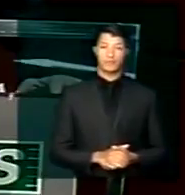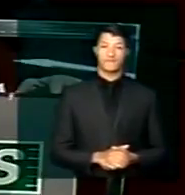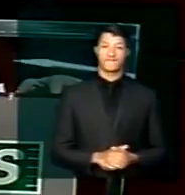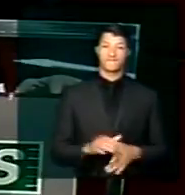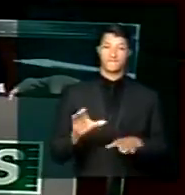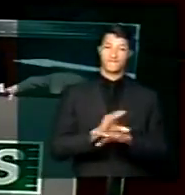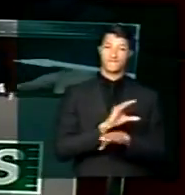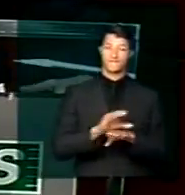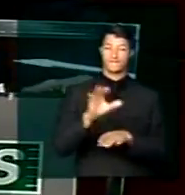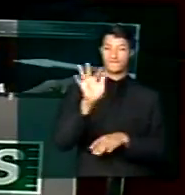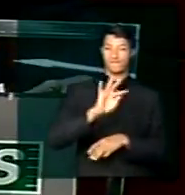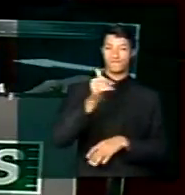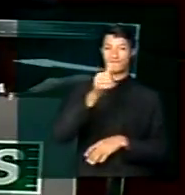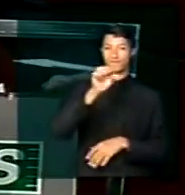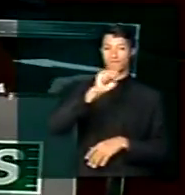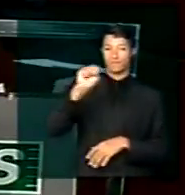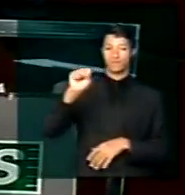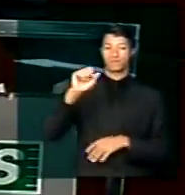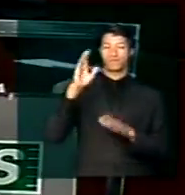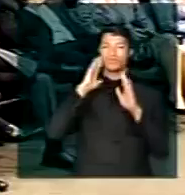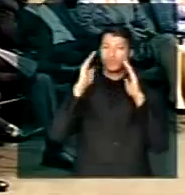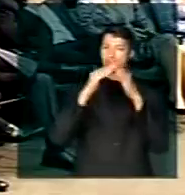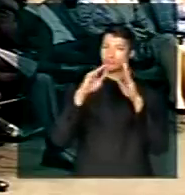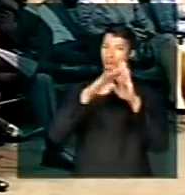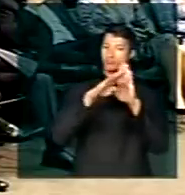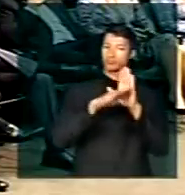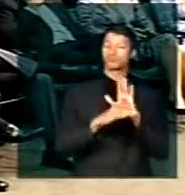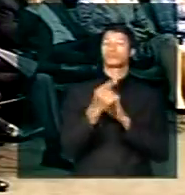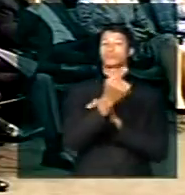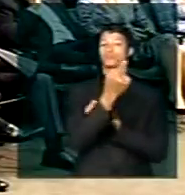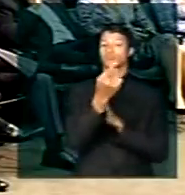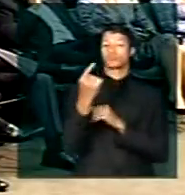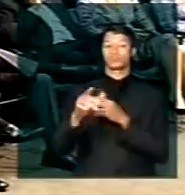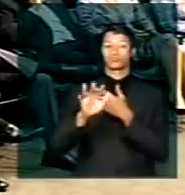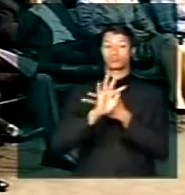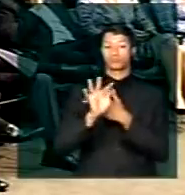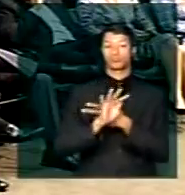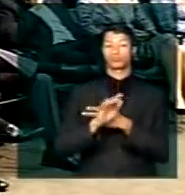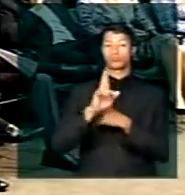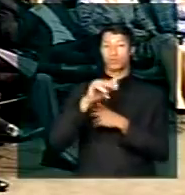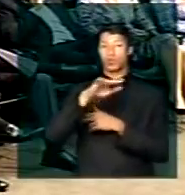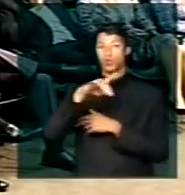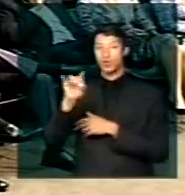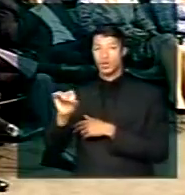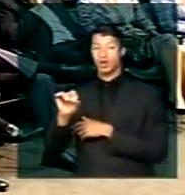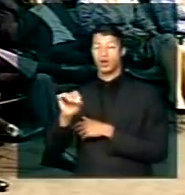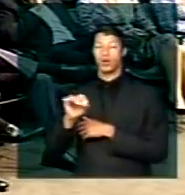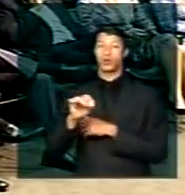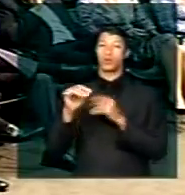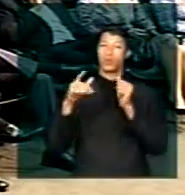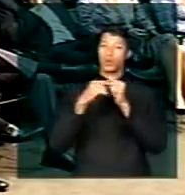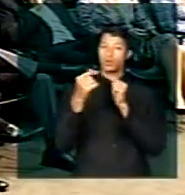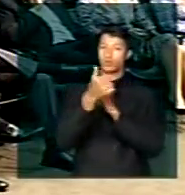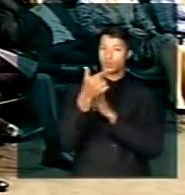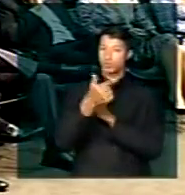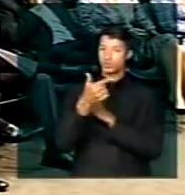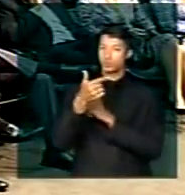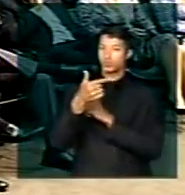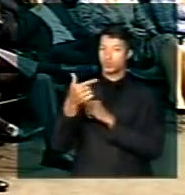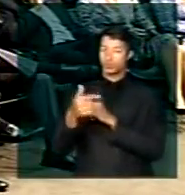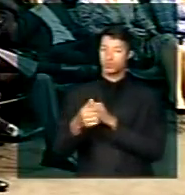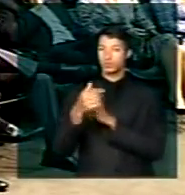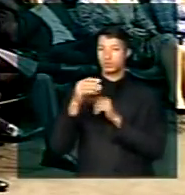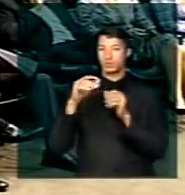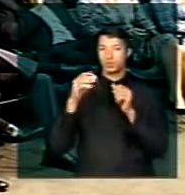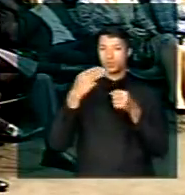88 estabeleceu as competências de cada ente federado, das uniões nos artigos 21 e 22, dos municípios no